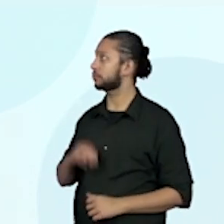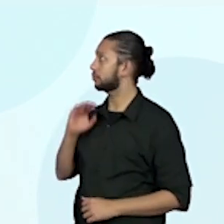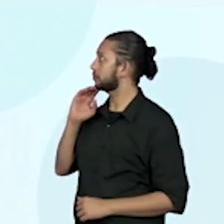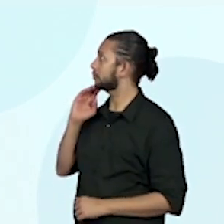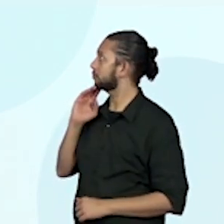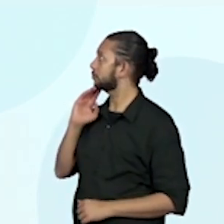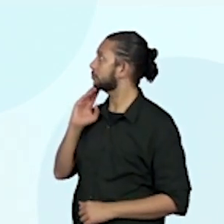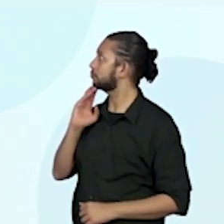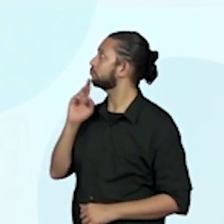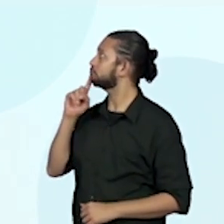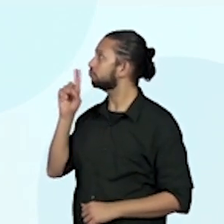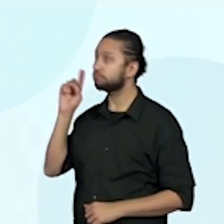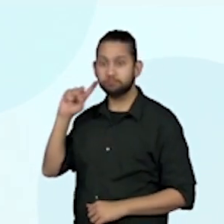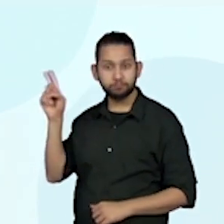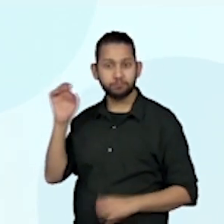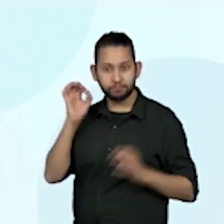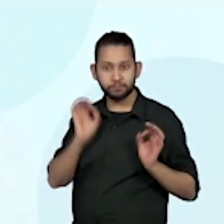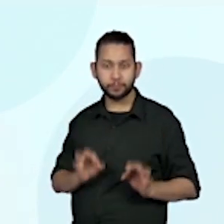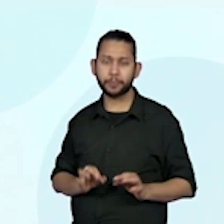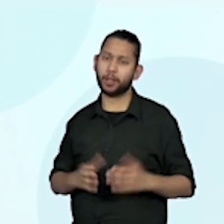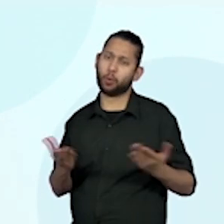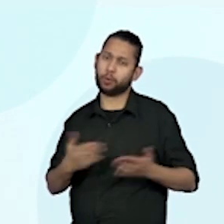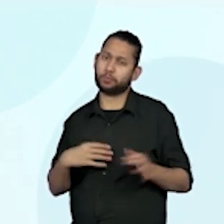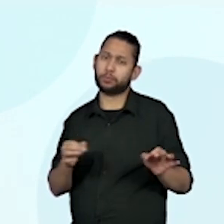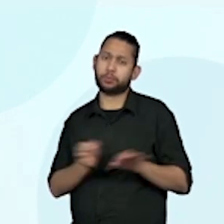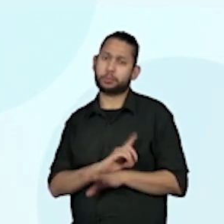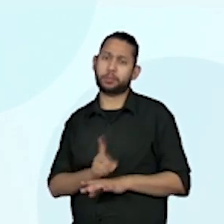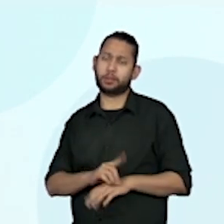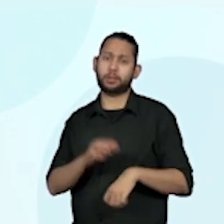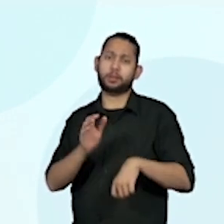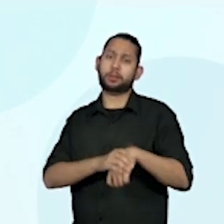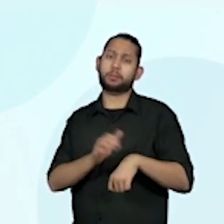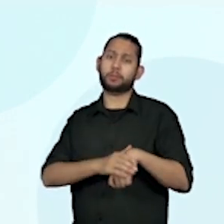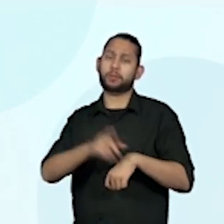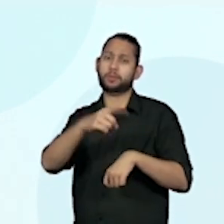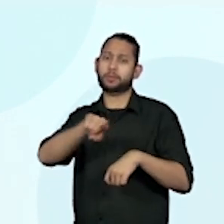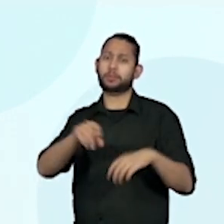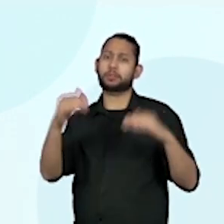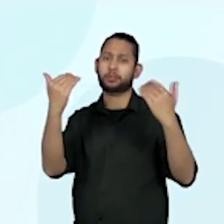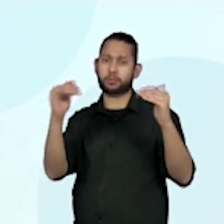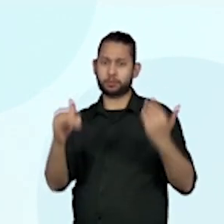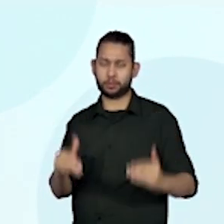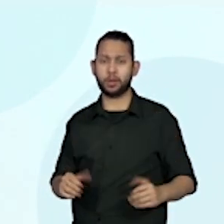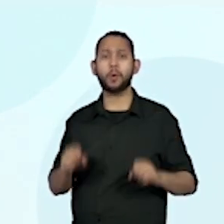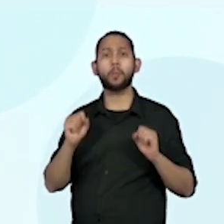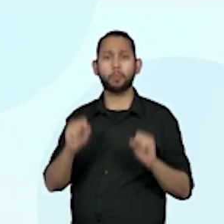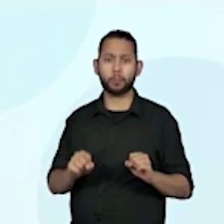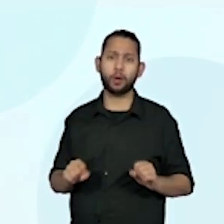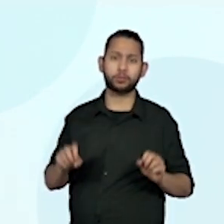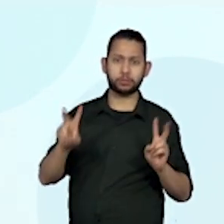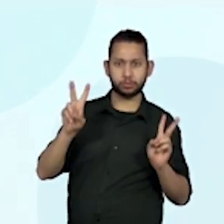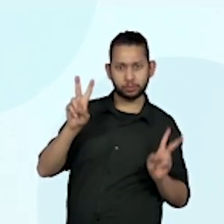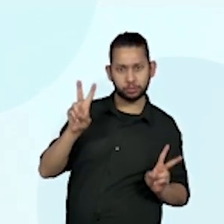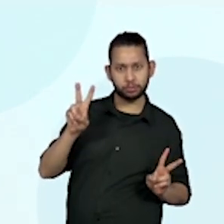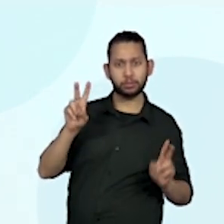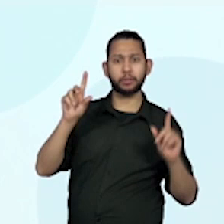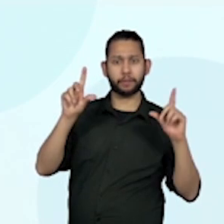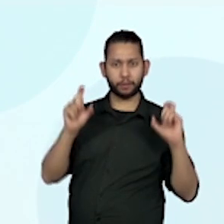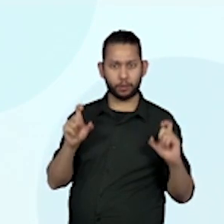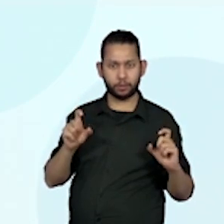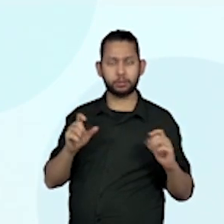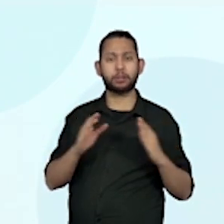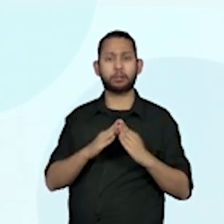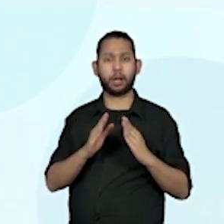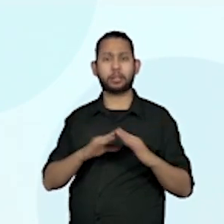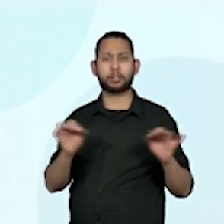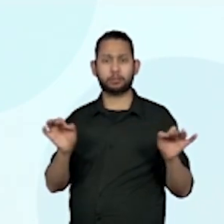Certo? Pessoal, eu não vou terminar essa pelo seguinte, vamos lá, tirem print, que eu gostaria que vocês terminassem essa em casa.